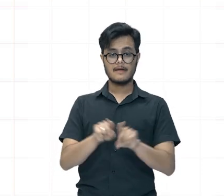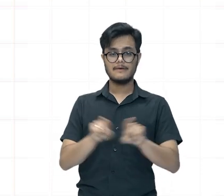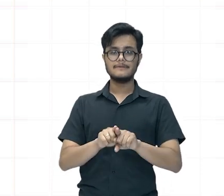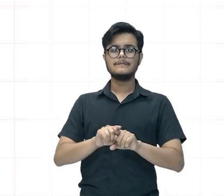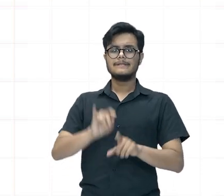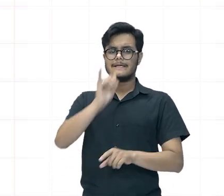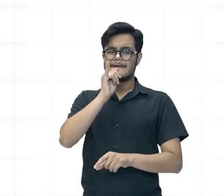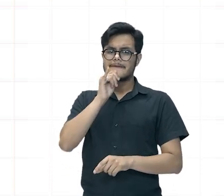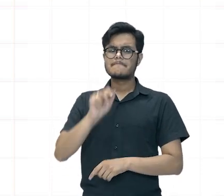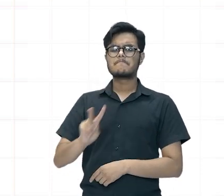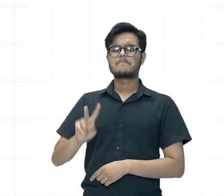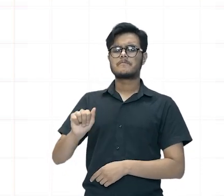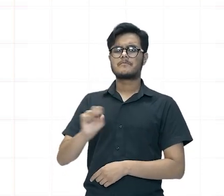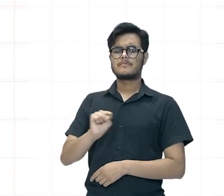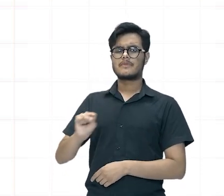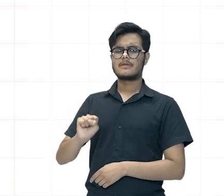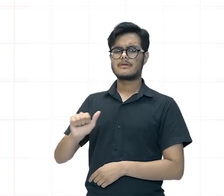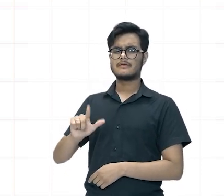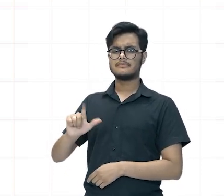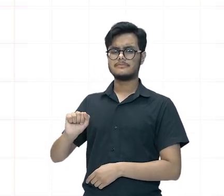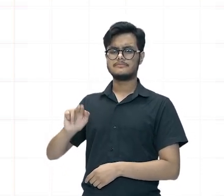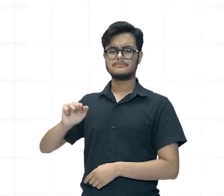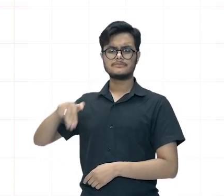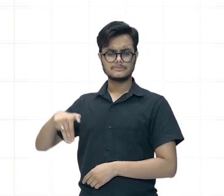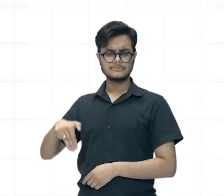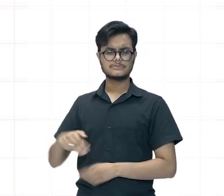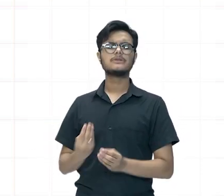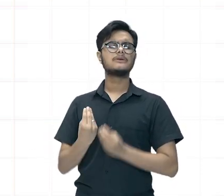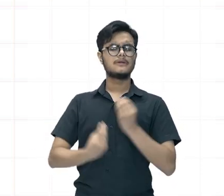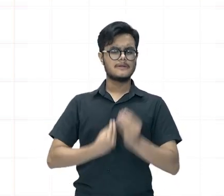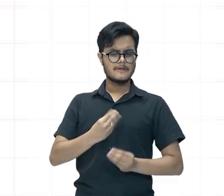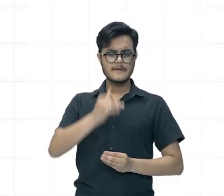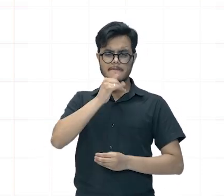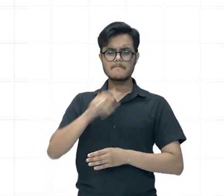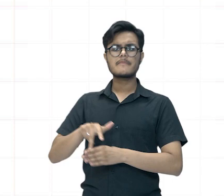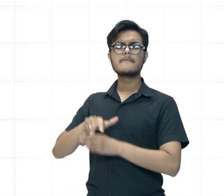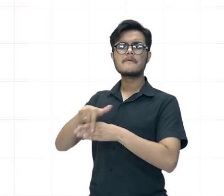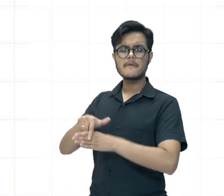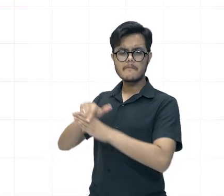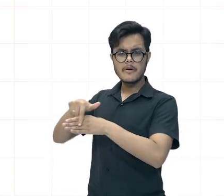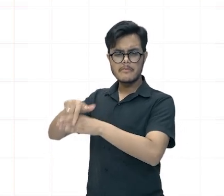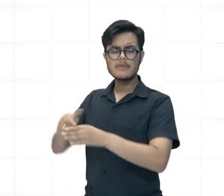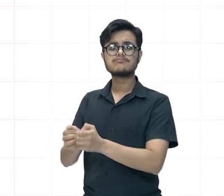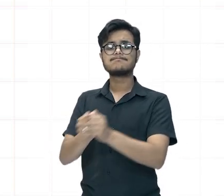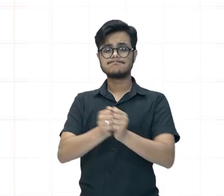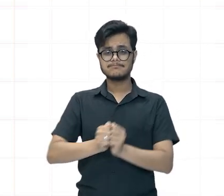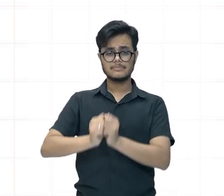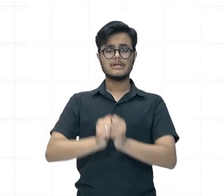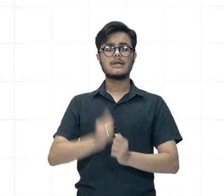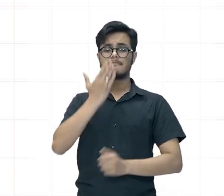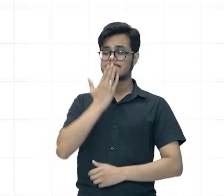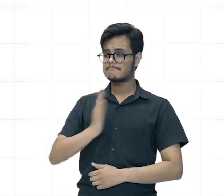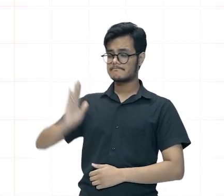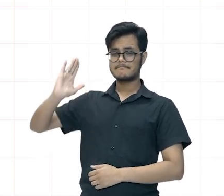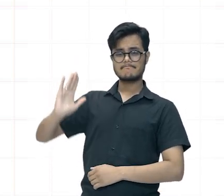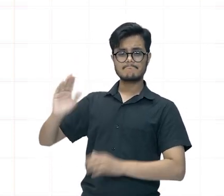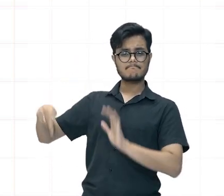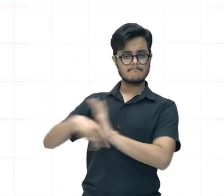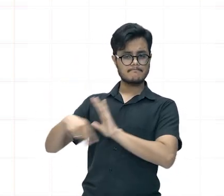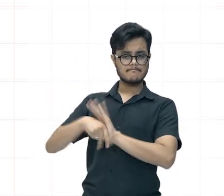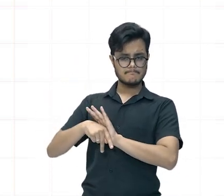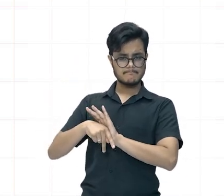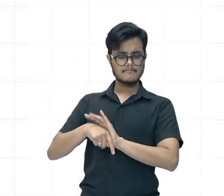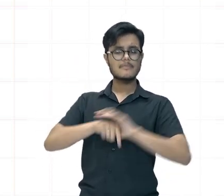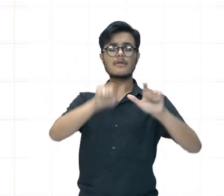a vassalagem e a servidão. A vassalagem unia os nobres cavaleiros por compromisso de lealdade